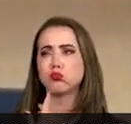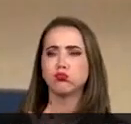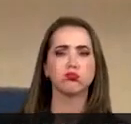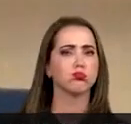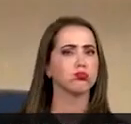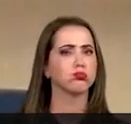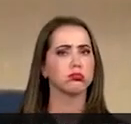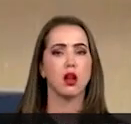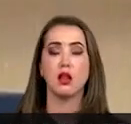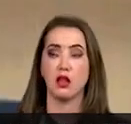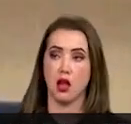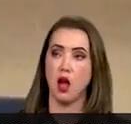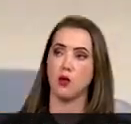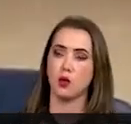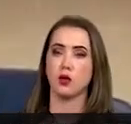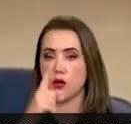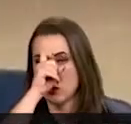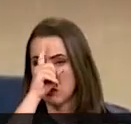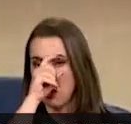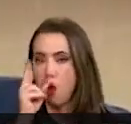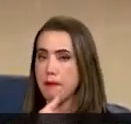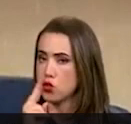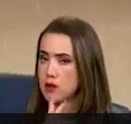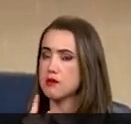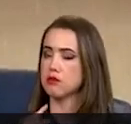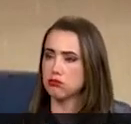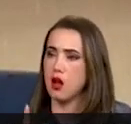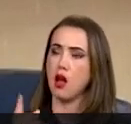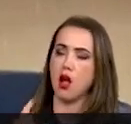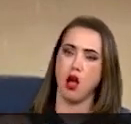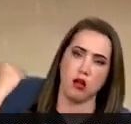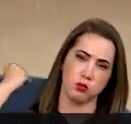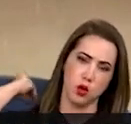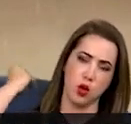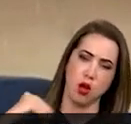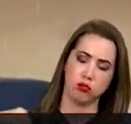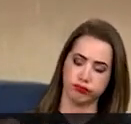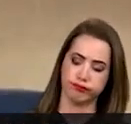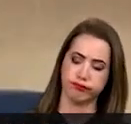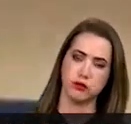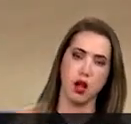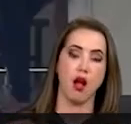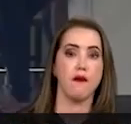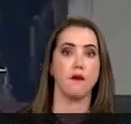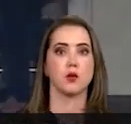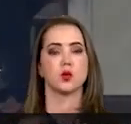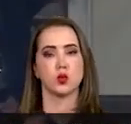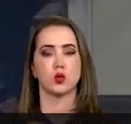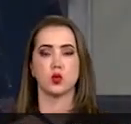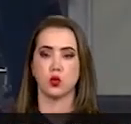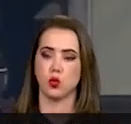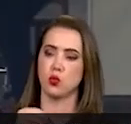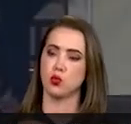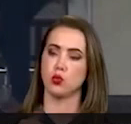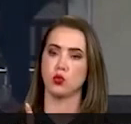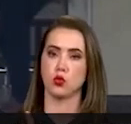aí fui na emergência. Fizeram uma tomografia e aí apareceu um nódulo no pulmão. Segundo ele, a